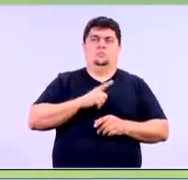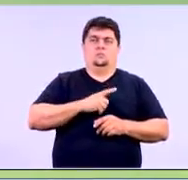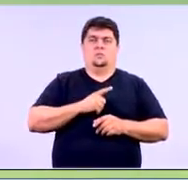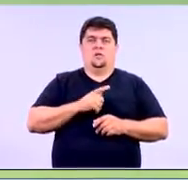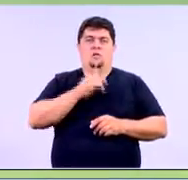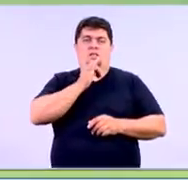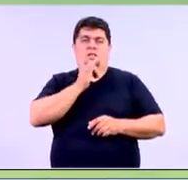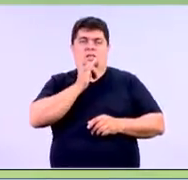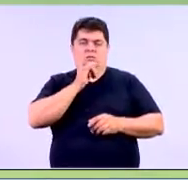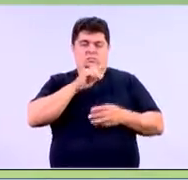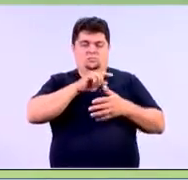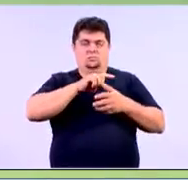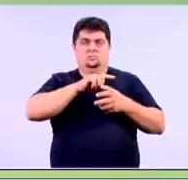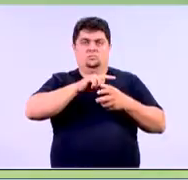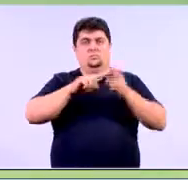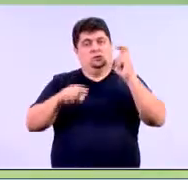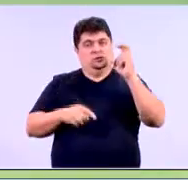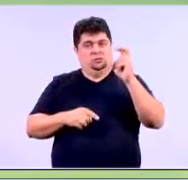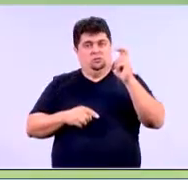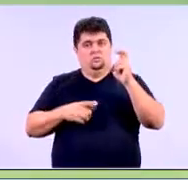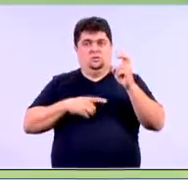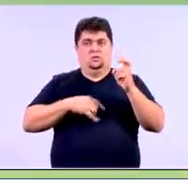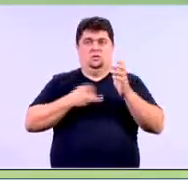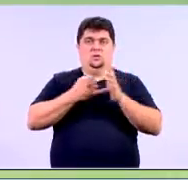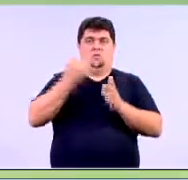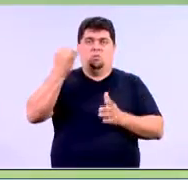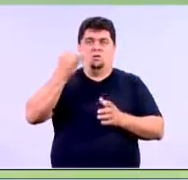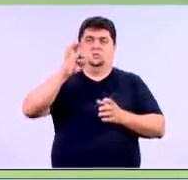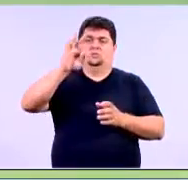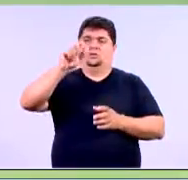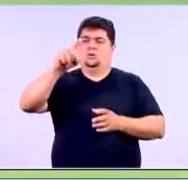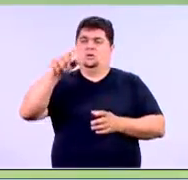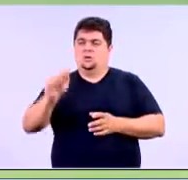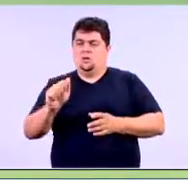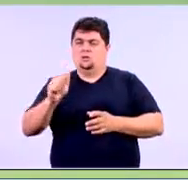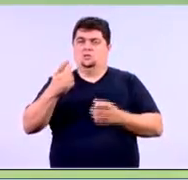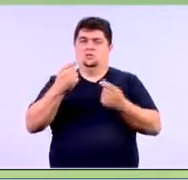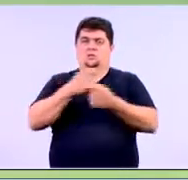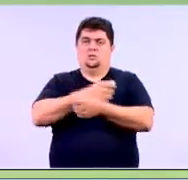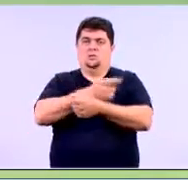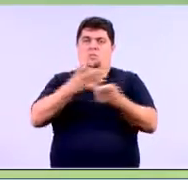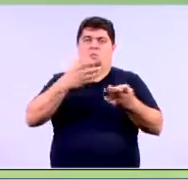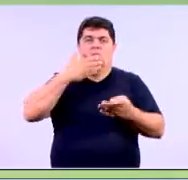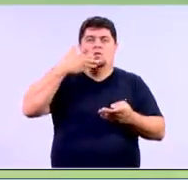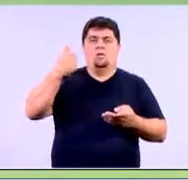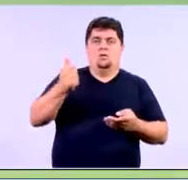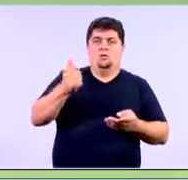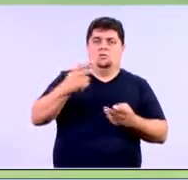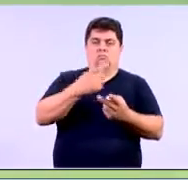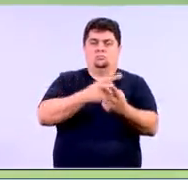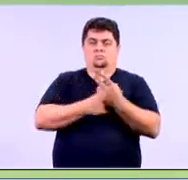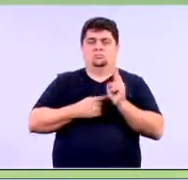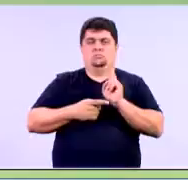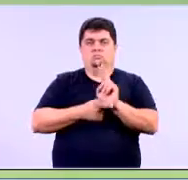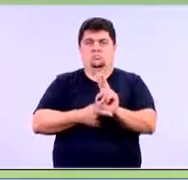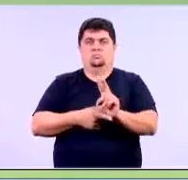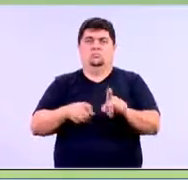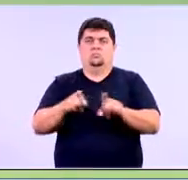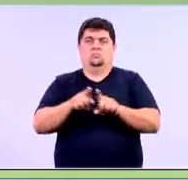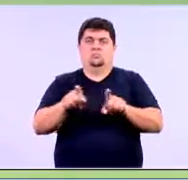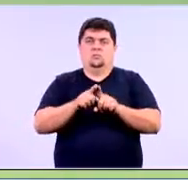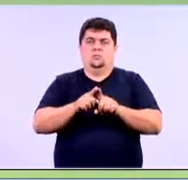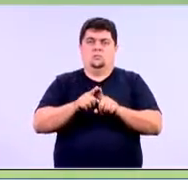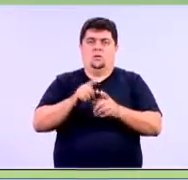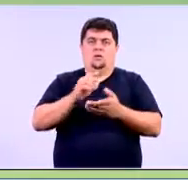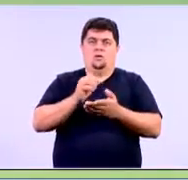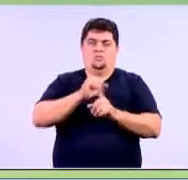cinco tributos, que vêm a ser os impostos, as taxas, as contribuições de melhoria, os empréstimos compulsórios e as